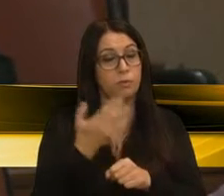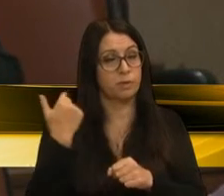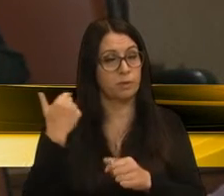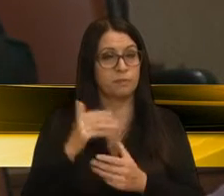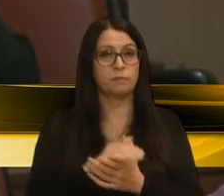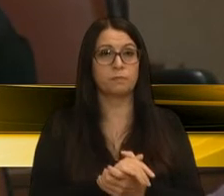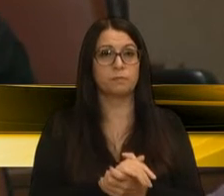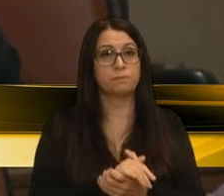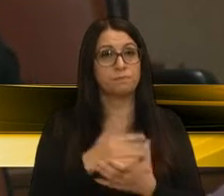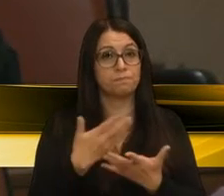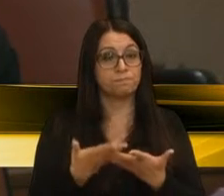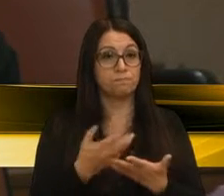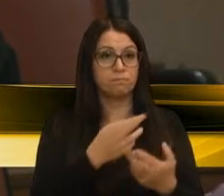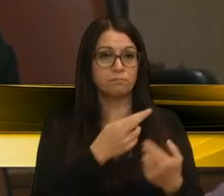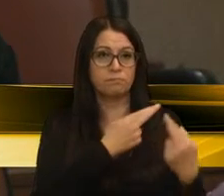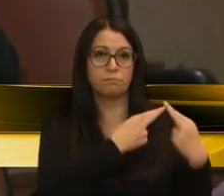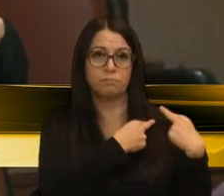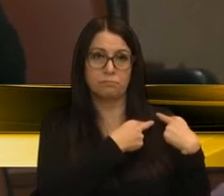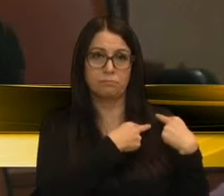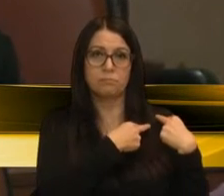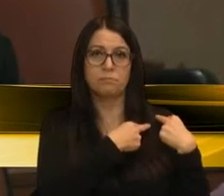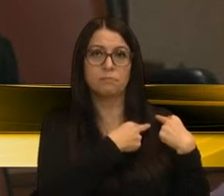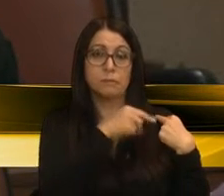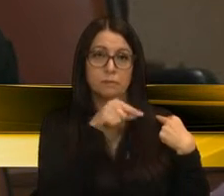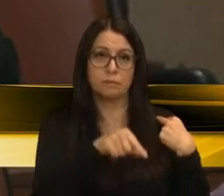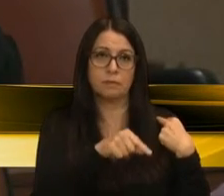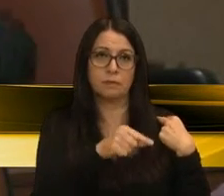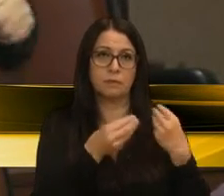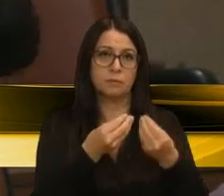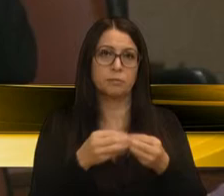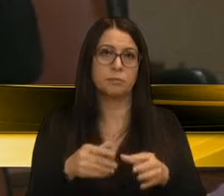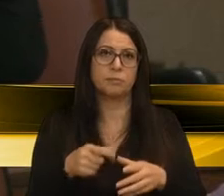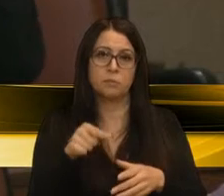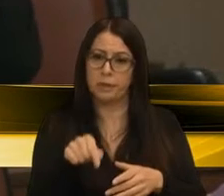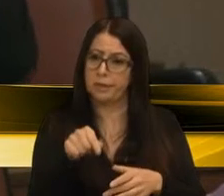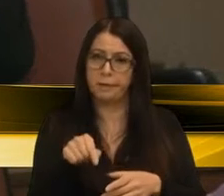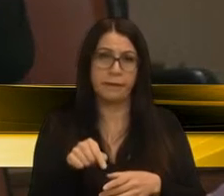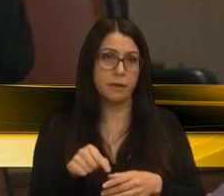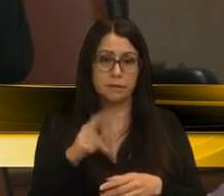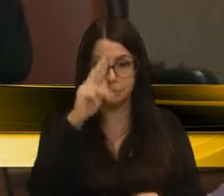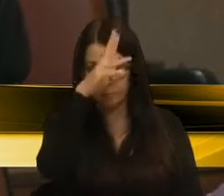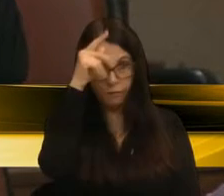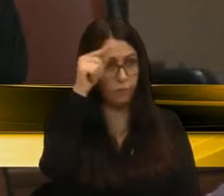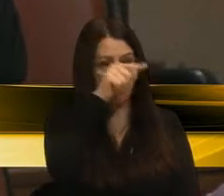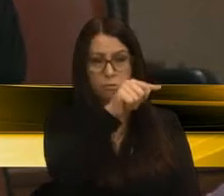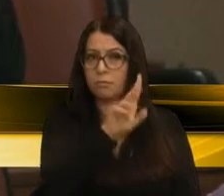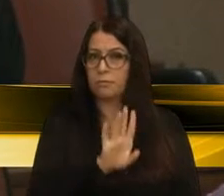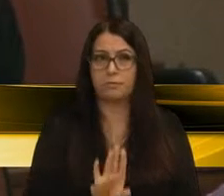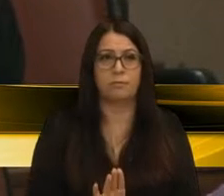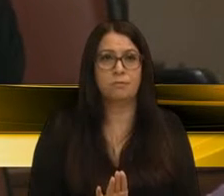passado. Então, a responsabilidade deste prejuízo é deste prefeito que está lá.